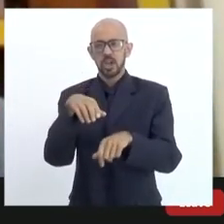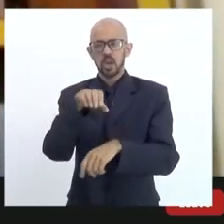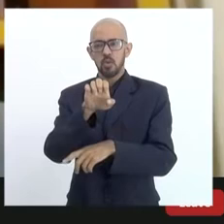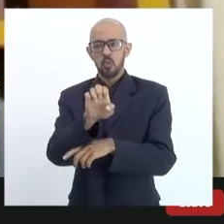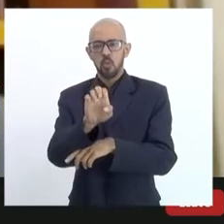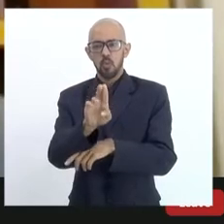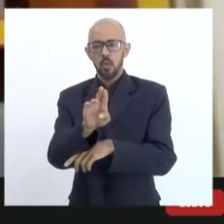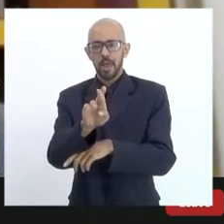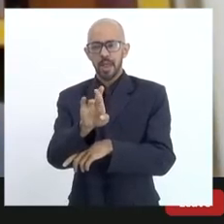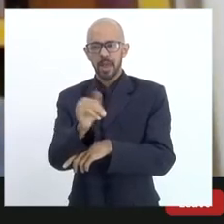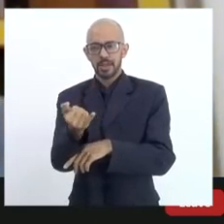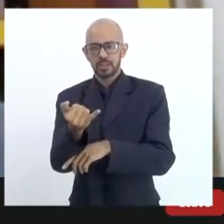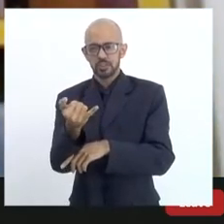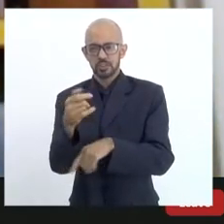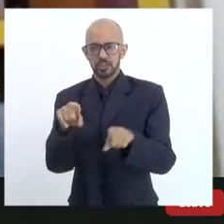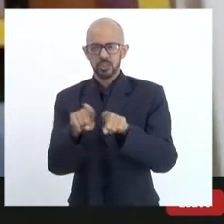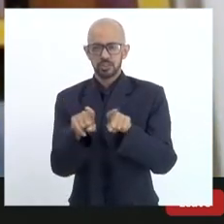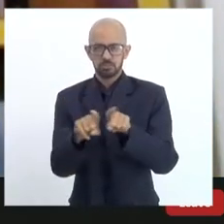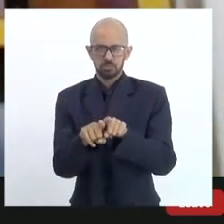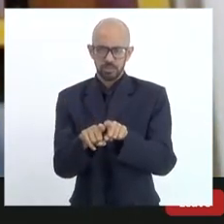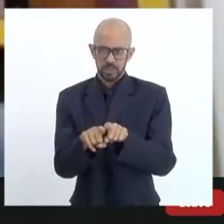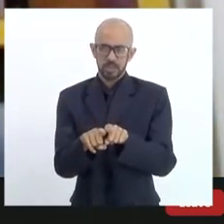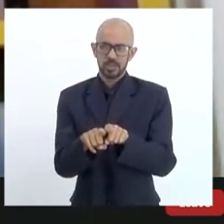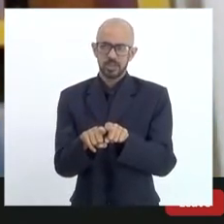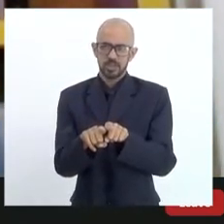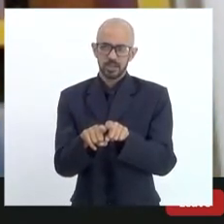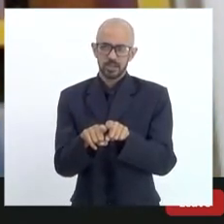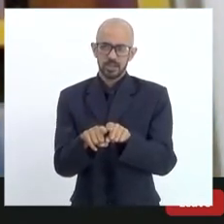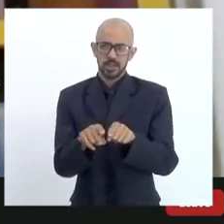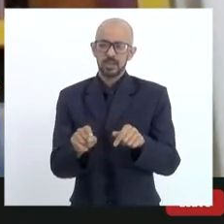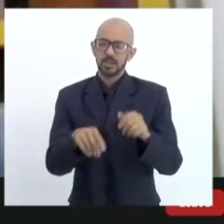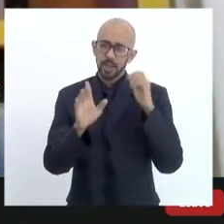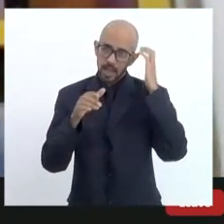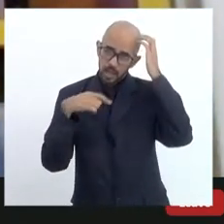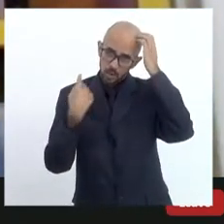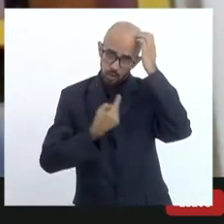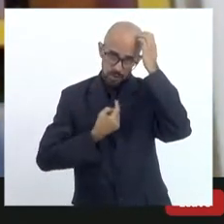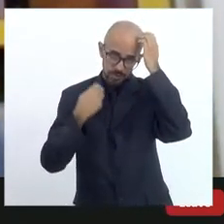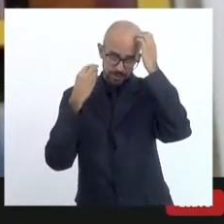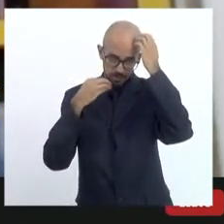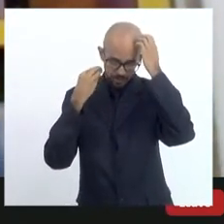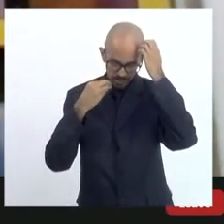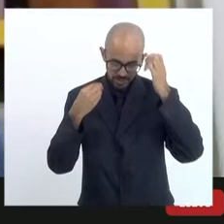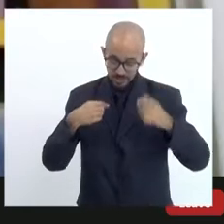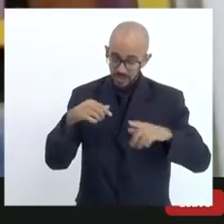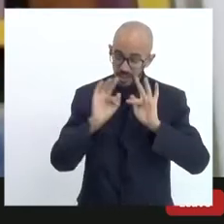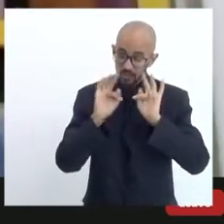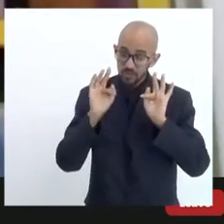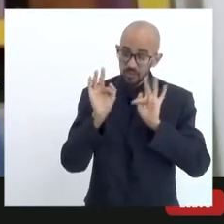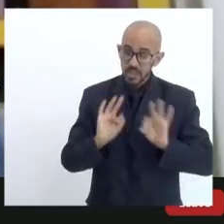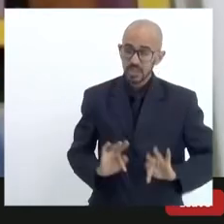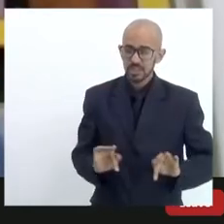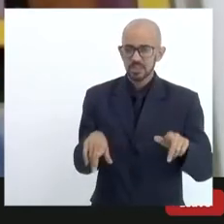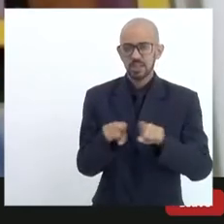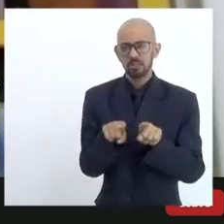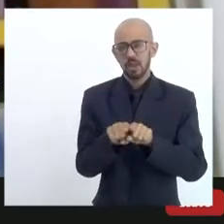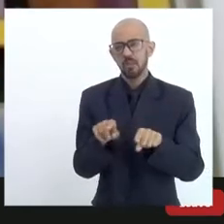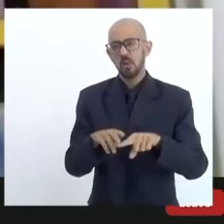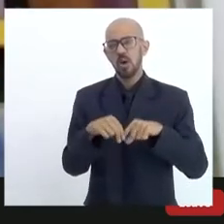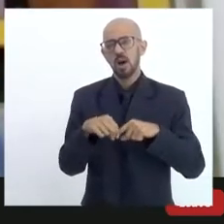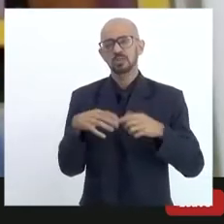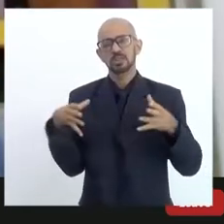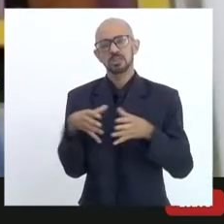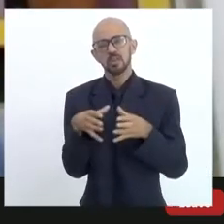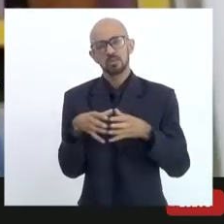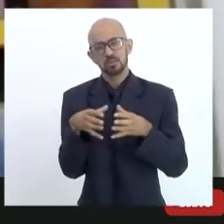está a Estela Caputo, né? É de lá a nossa experiência. E muito feliz com essa comissão, né? Essa comissão